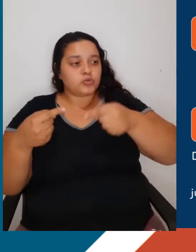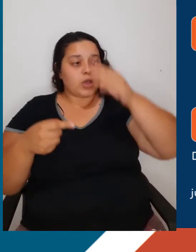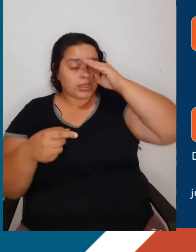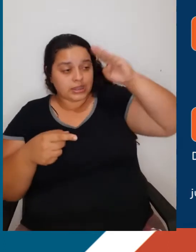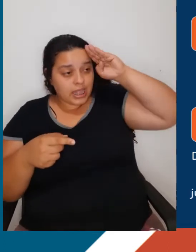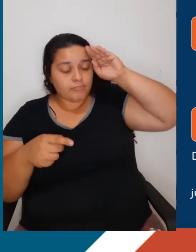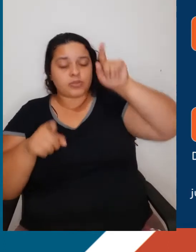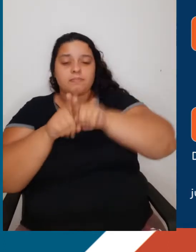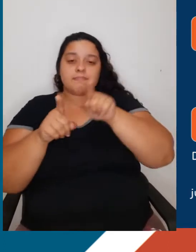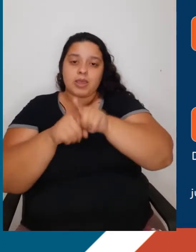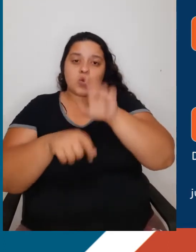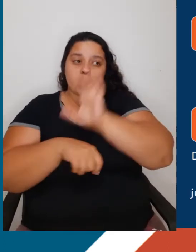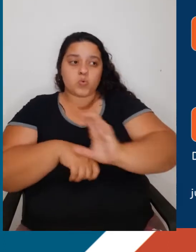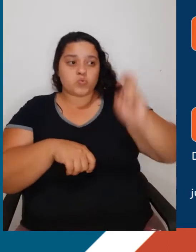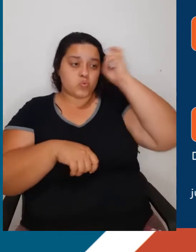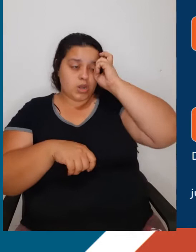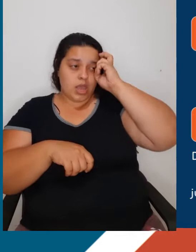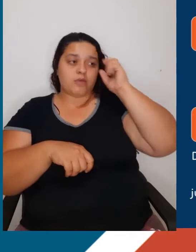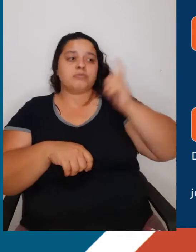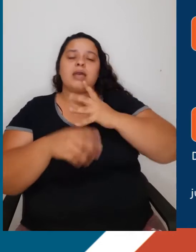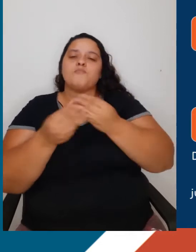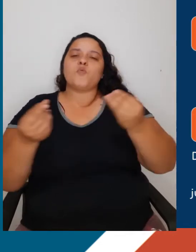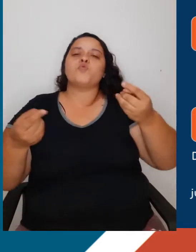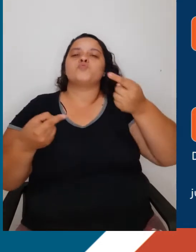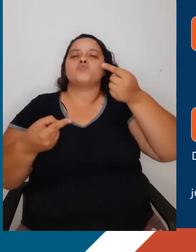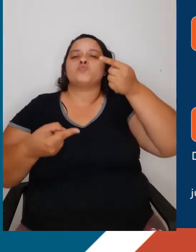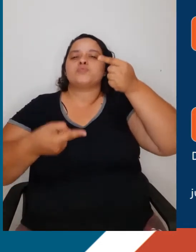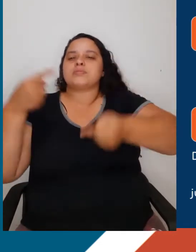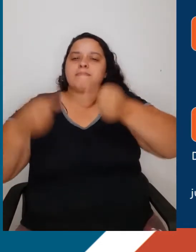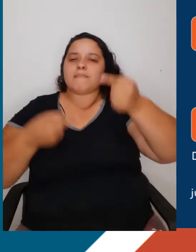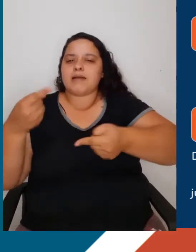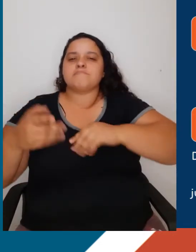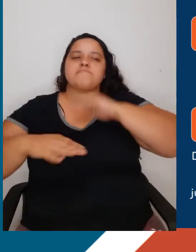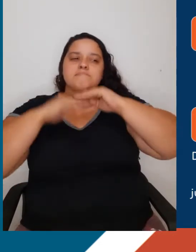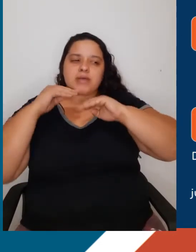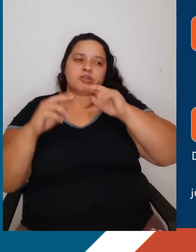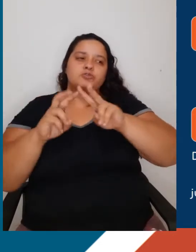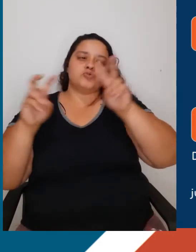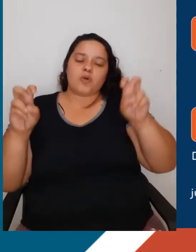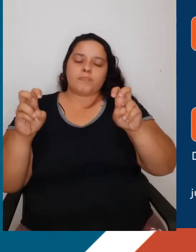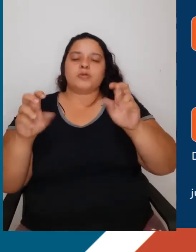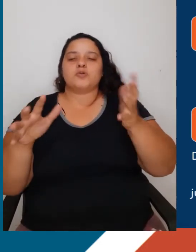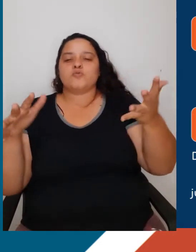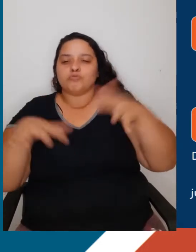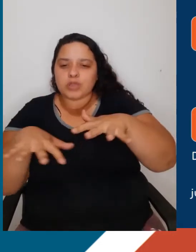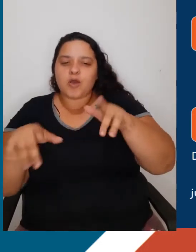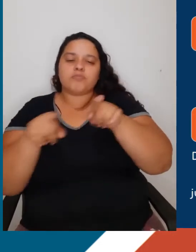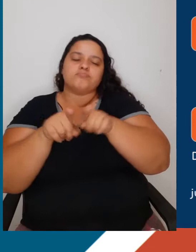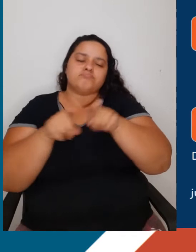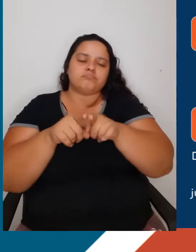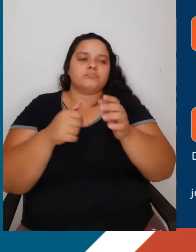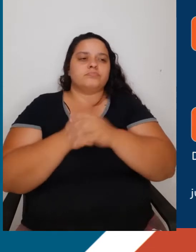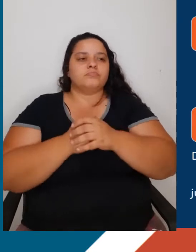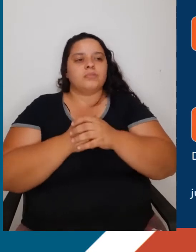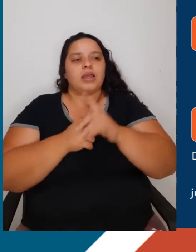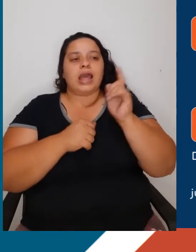acadêmico e cultural, trazendo assim importantes debates sobre direitos iguais e inclusão social. No campo literário,